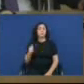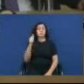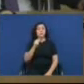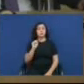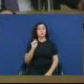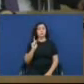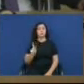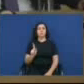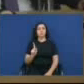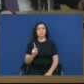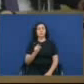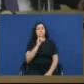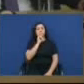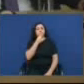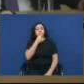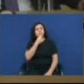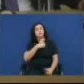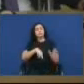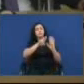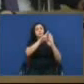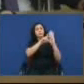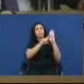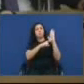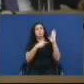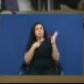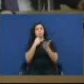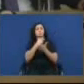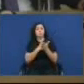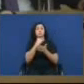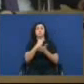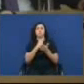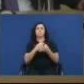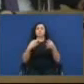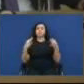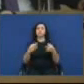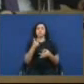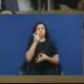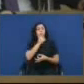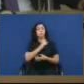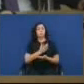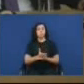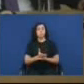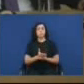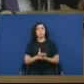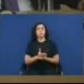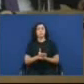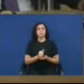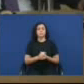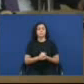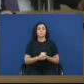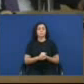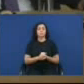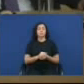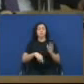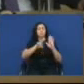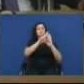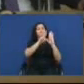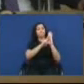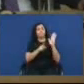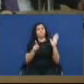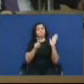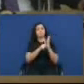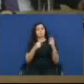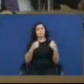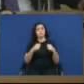que infelizmente por uma questão regimental não foi possível que ela fizesse o protocolo regular da utilização da tribuna conforme prevê o